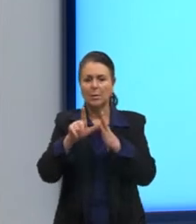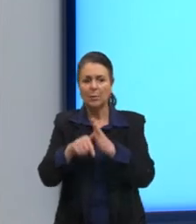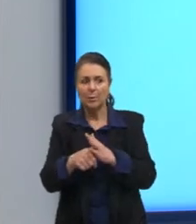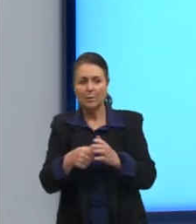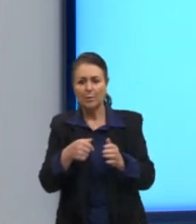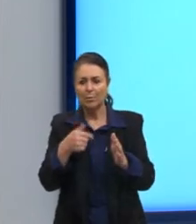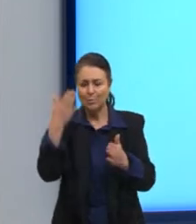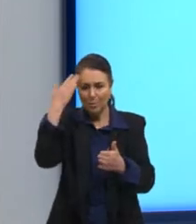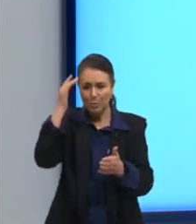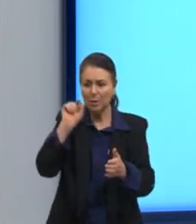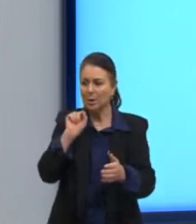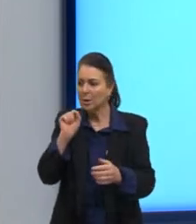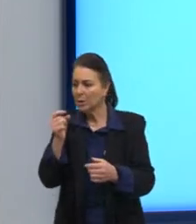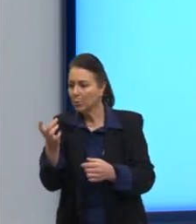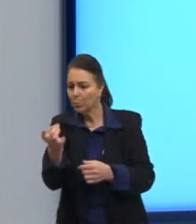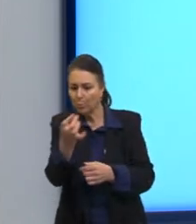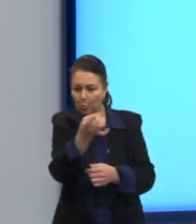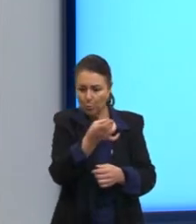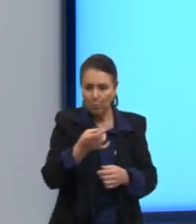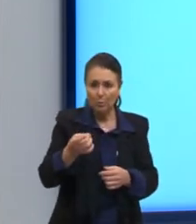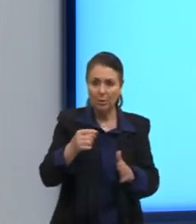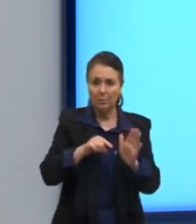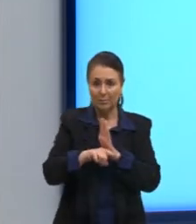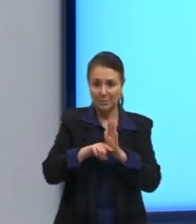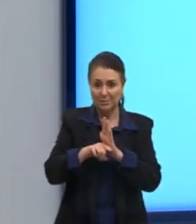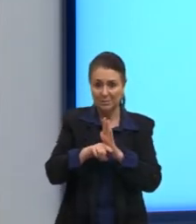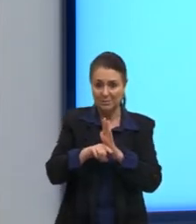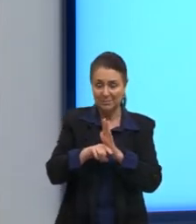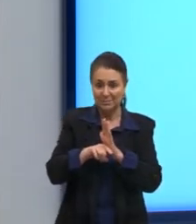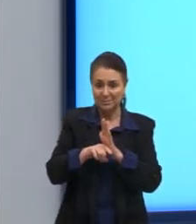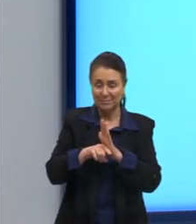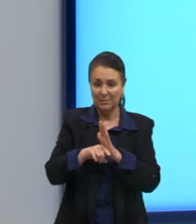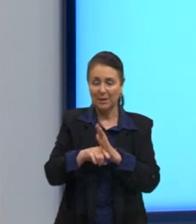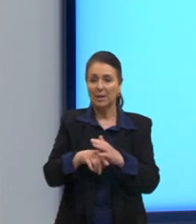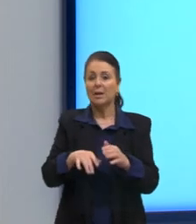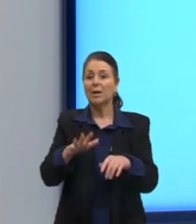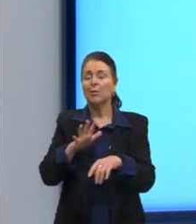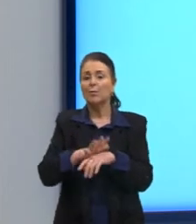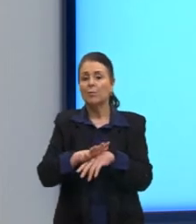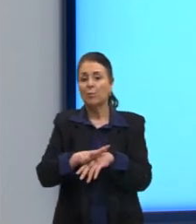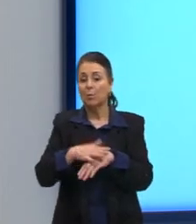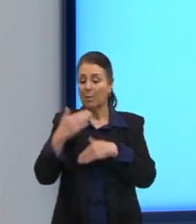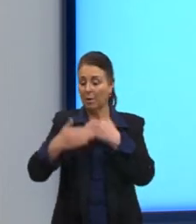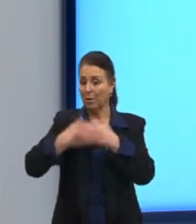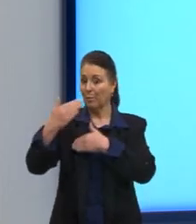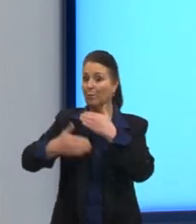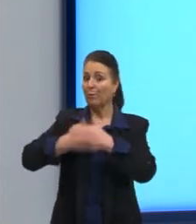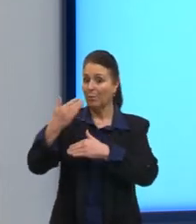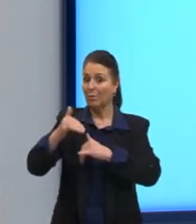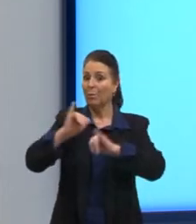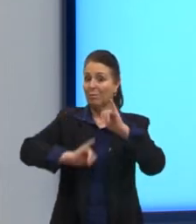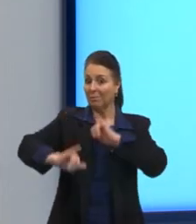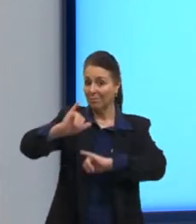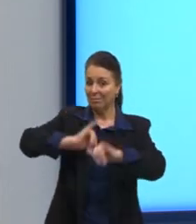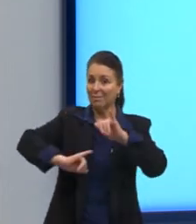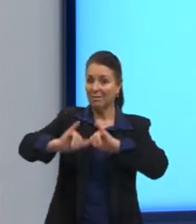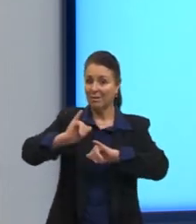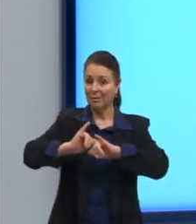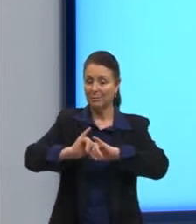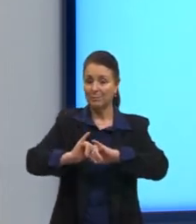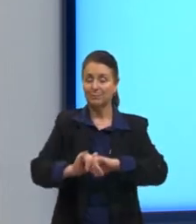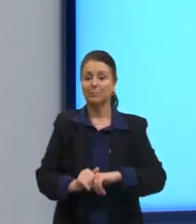estava fazendo era bem mais complexo Então foi uma grande evolução aí na química